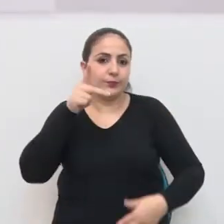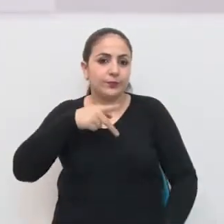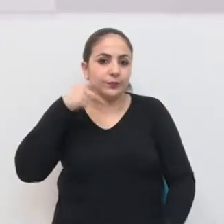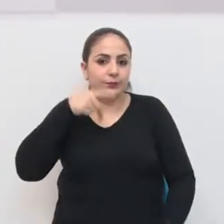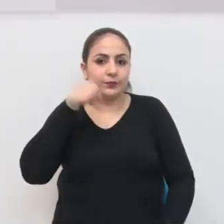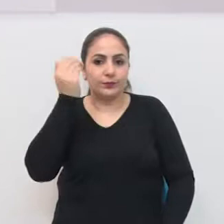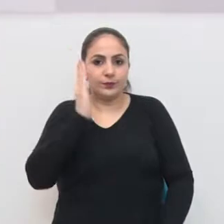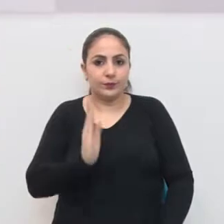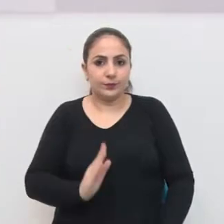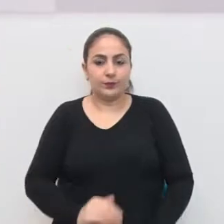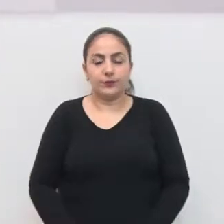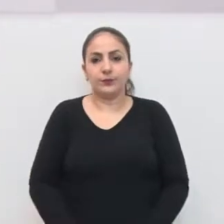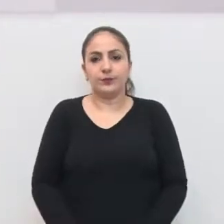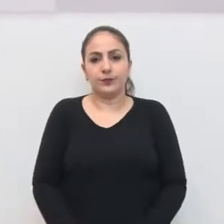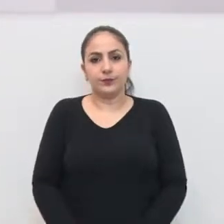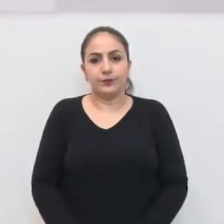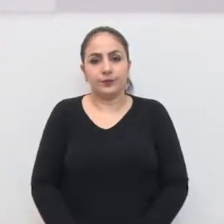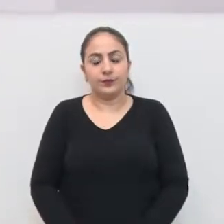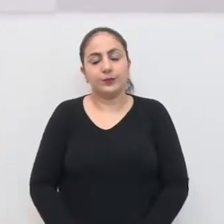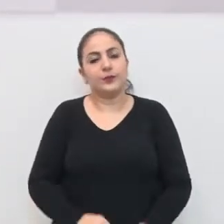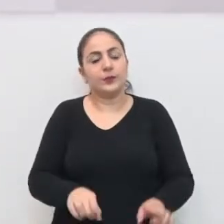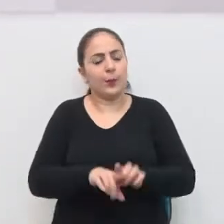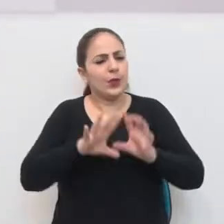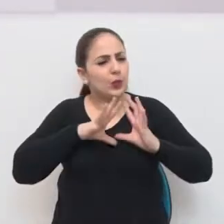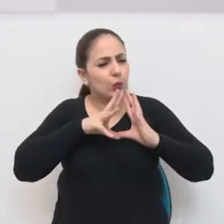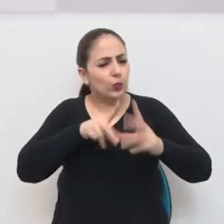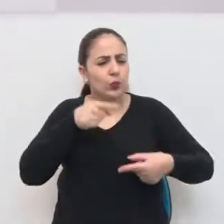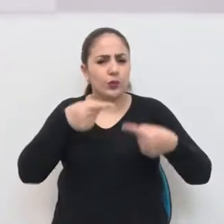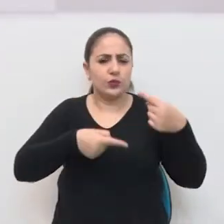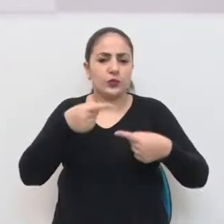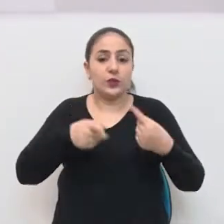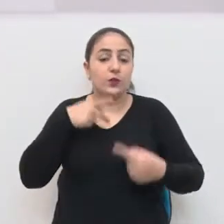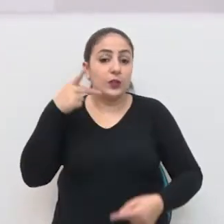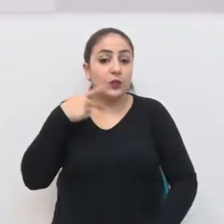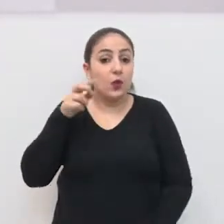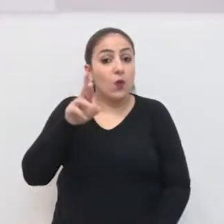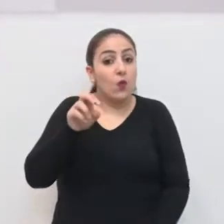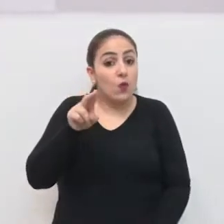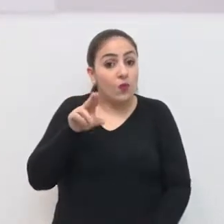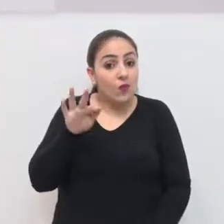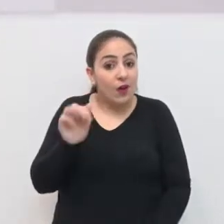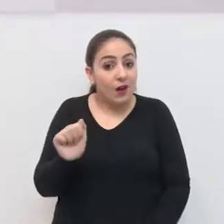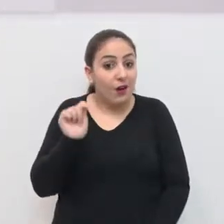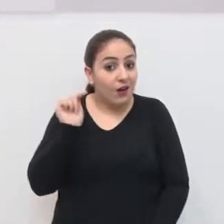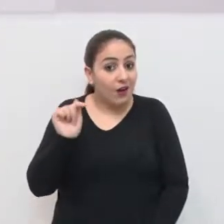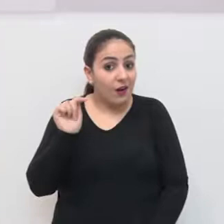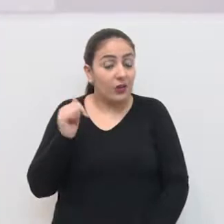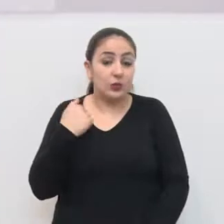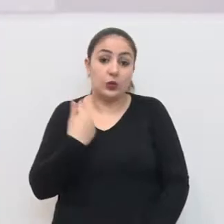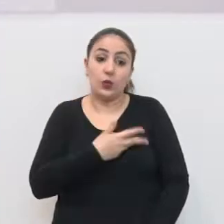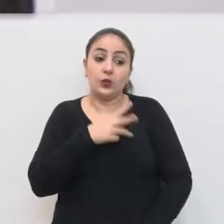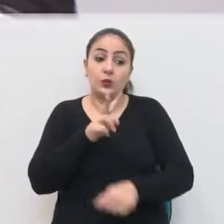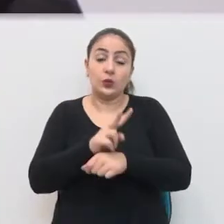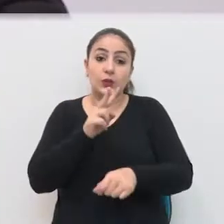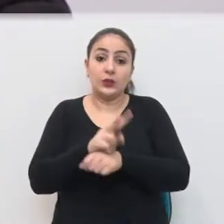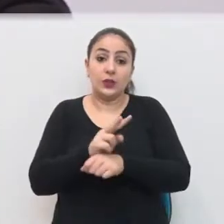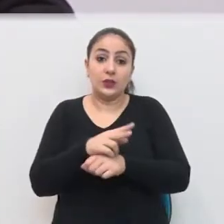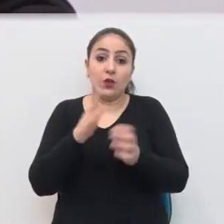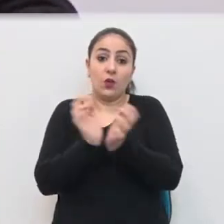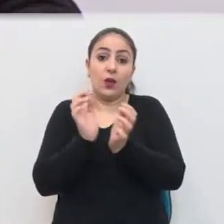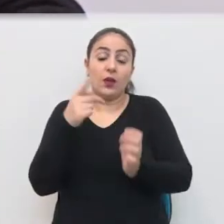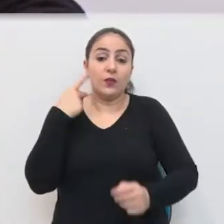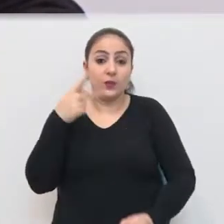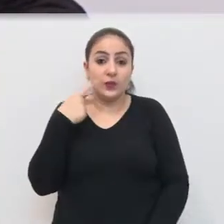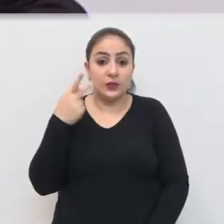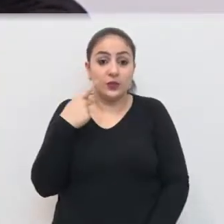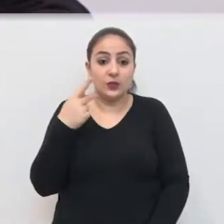reforma política no Brasil. E em toda aquela discussão, vereador Rufa, o nosso cuidado, o cuidado